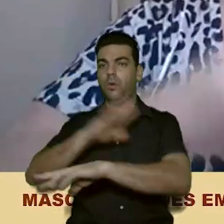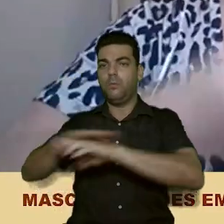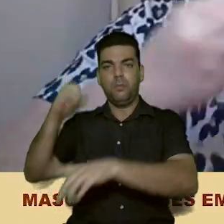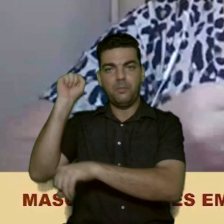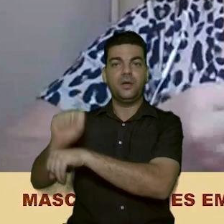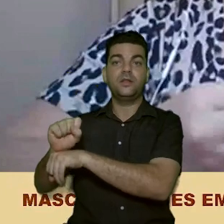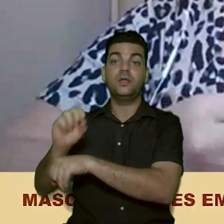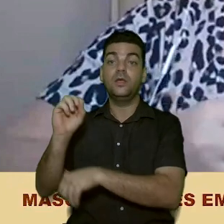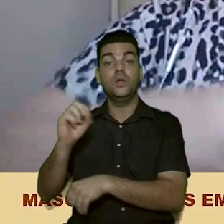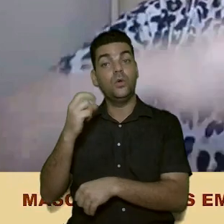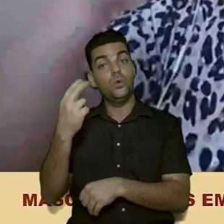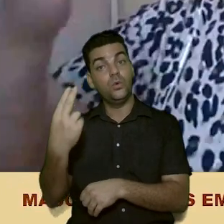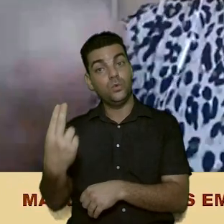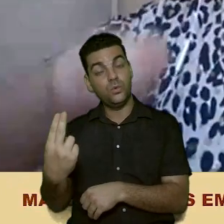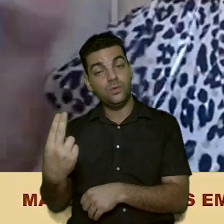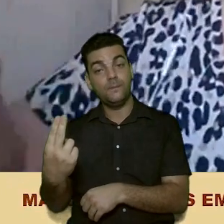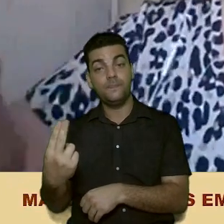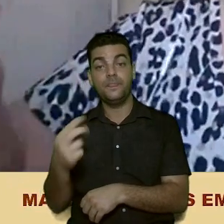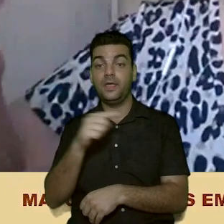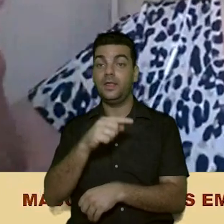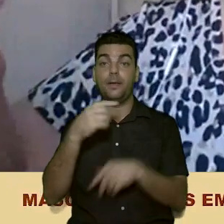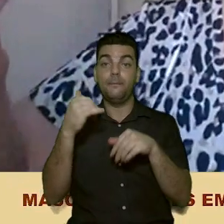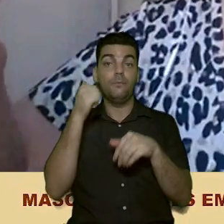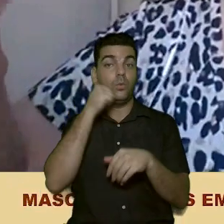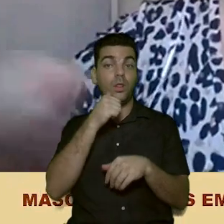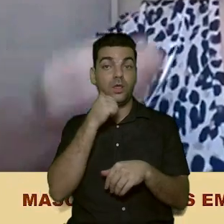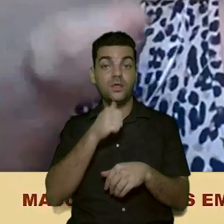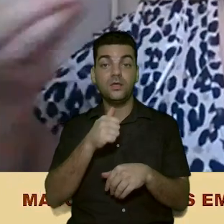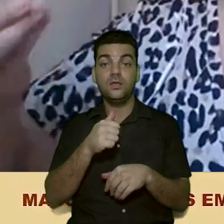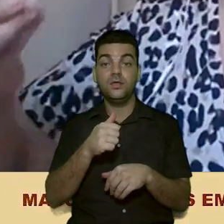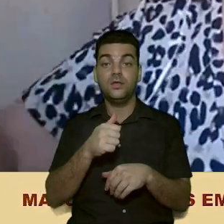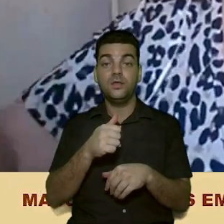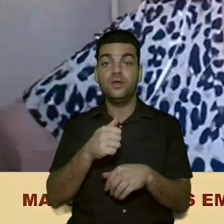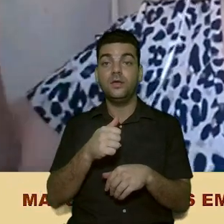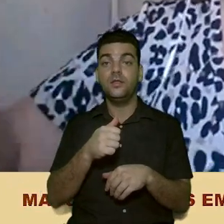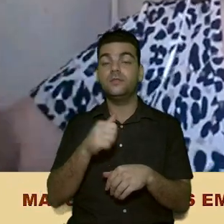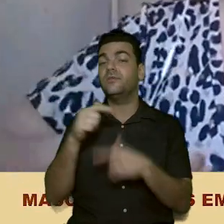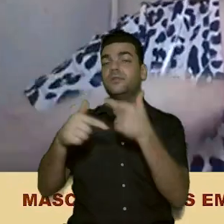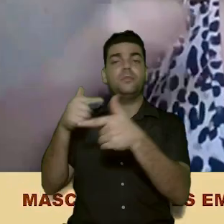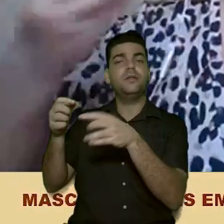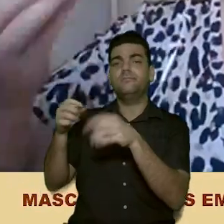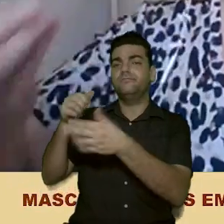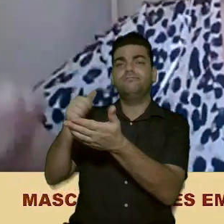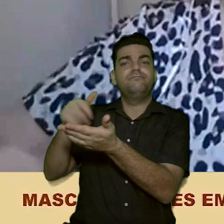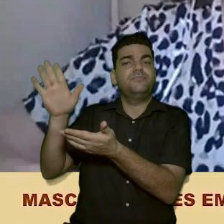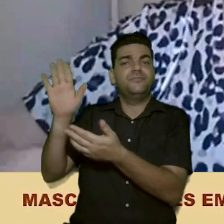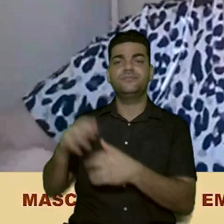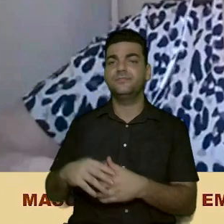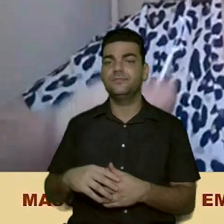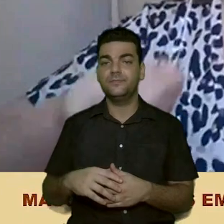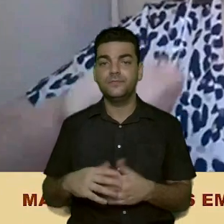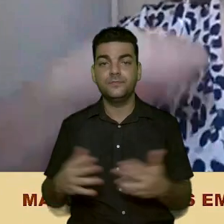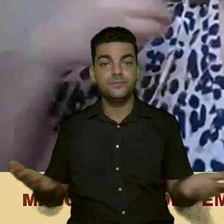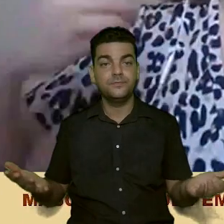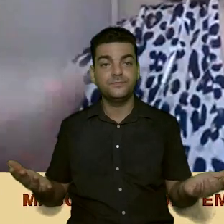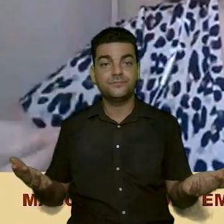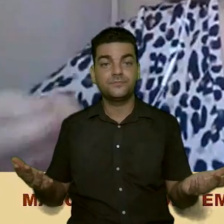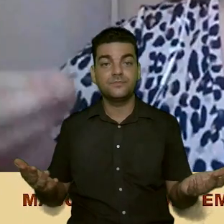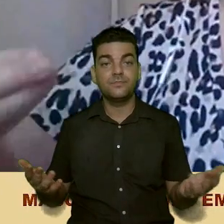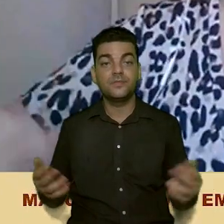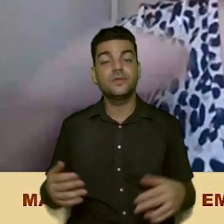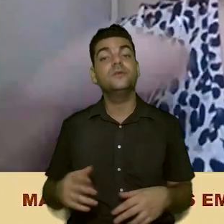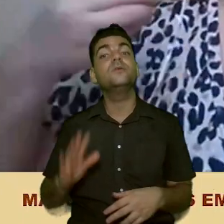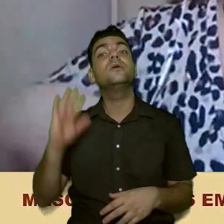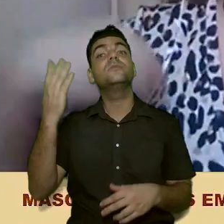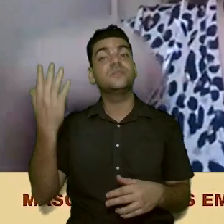conduta, ou a mulher vítima daquela situação sair simplesmente porque não consegue mais tolerar. E é isso que acontece.